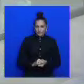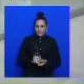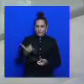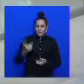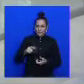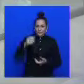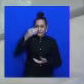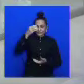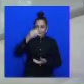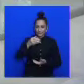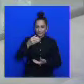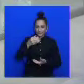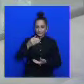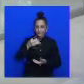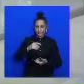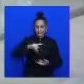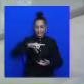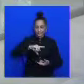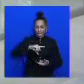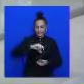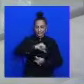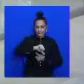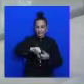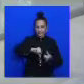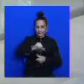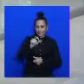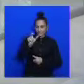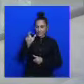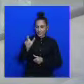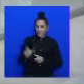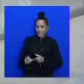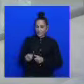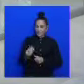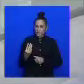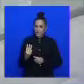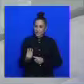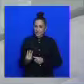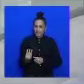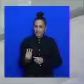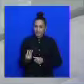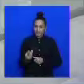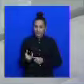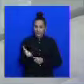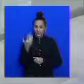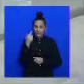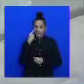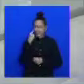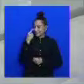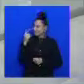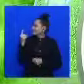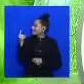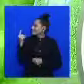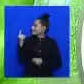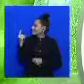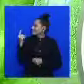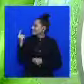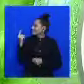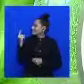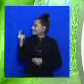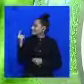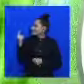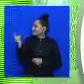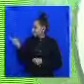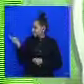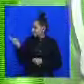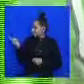Bola que volta para o suporte. E agora a indicação da coluna 3. Bola posicionada,